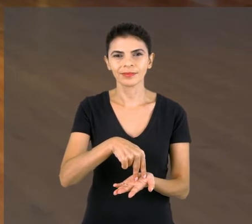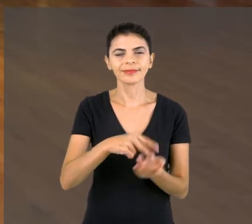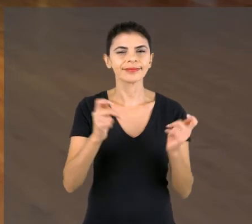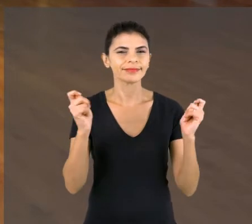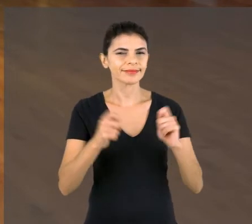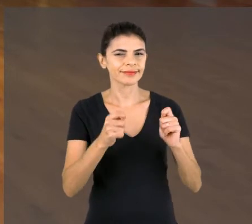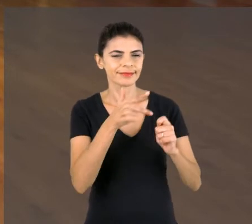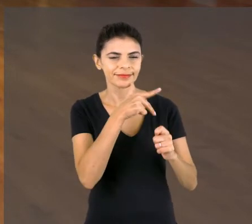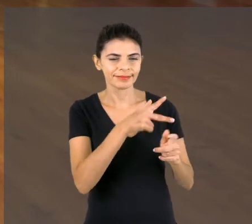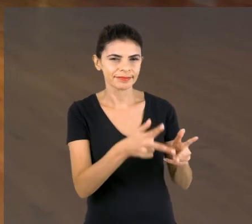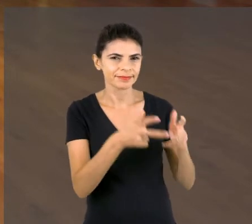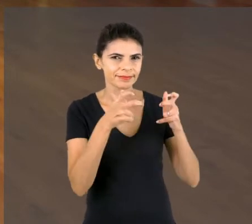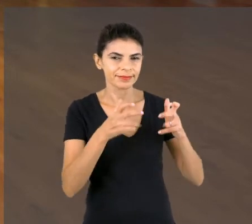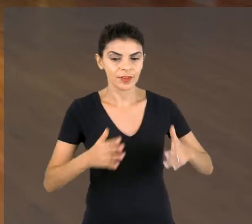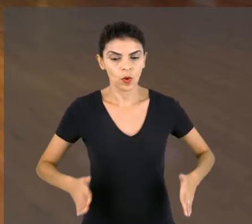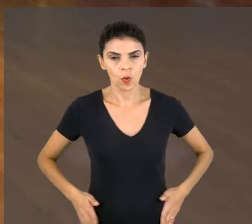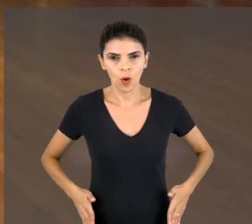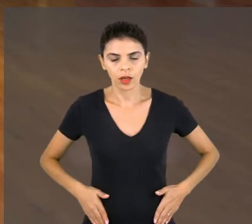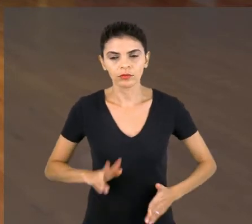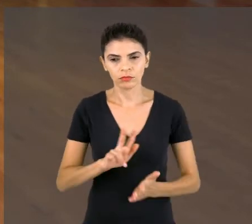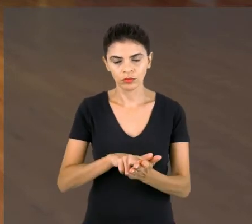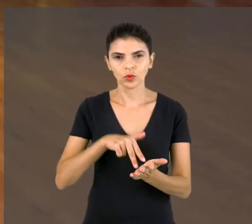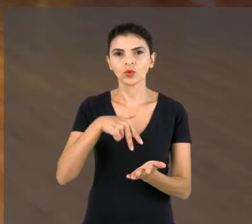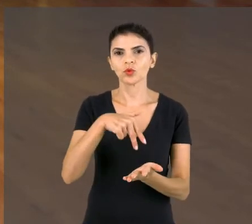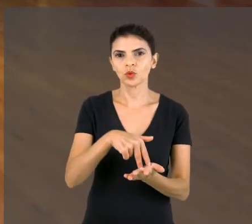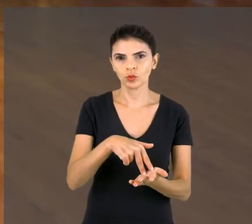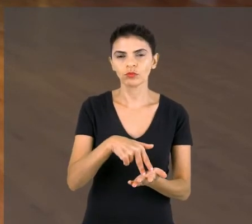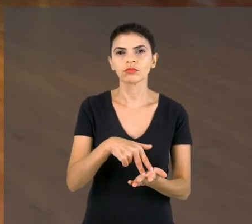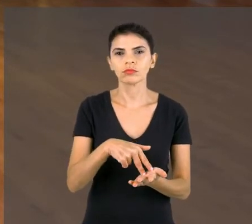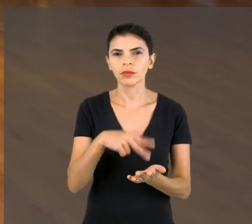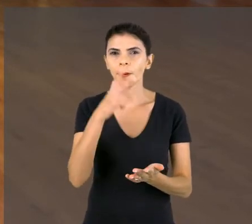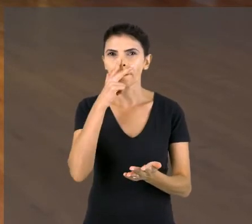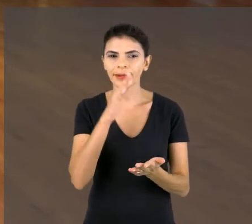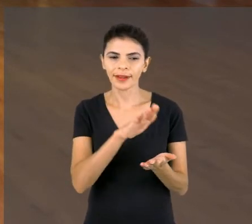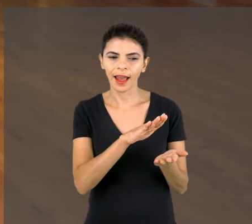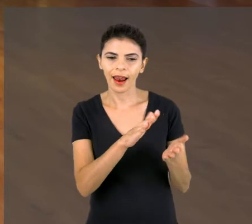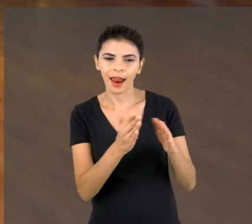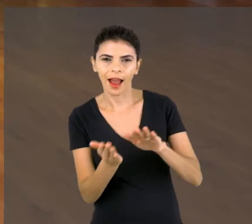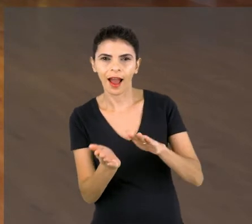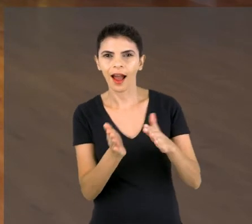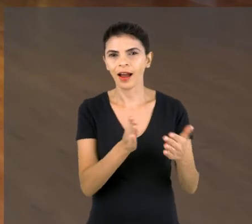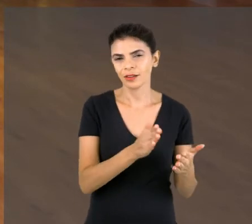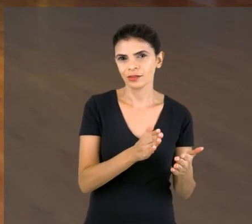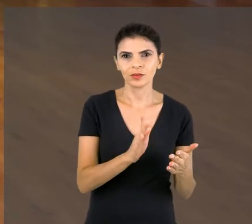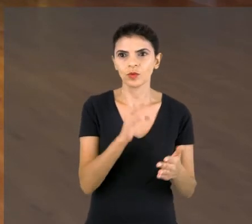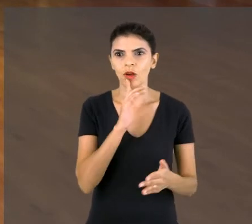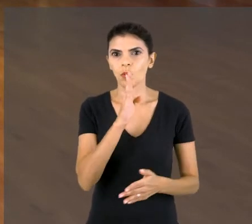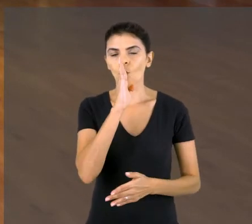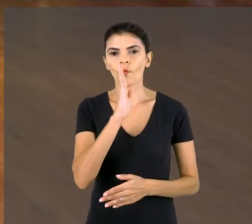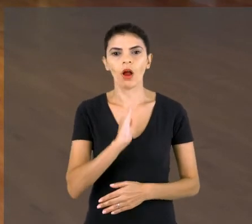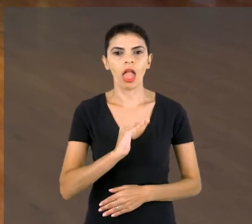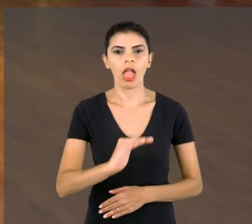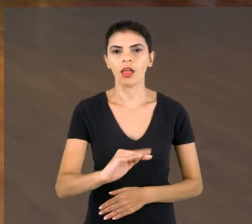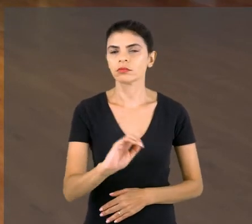Dá para reparar que o quadril também sobe um pouco. E a gente fica um pouquinho de ladinho mesmo, a gente não fica